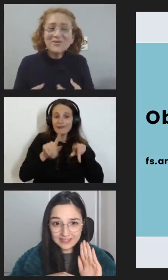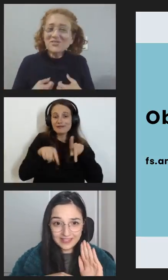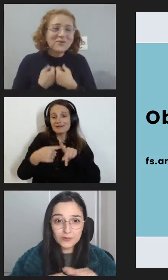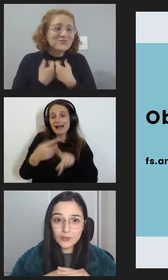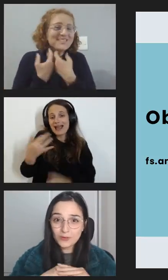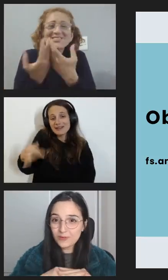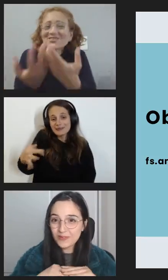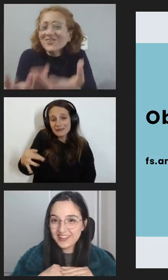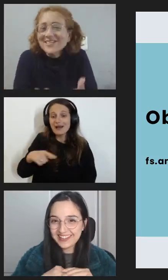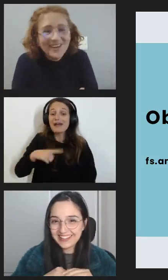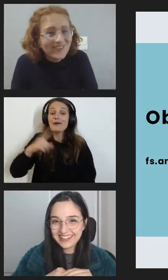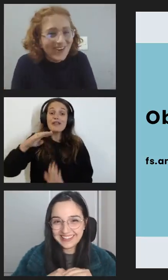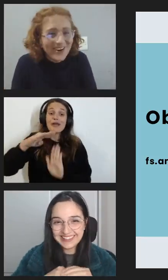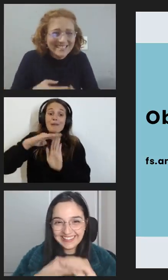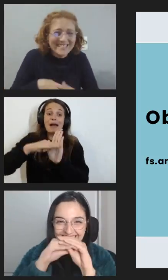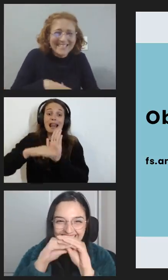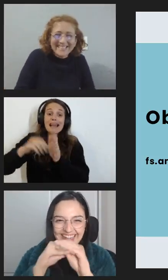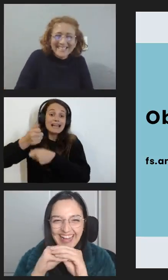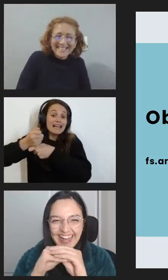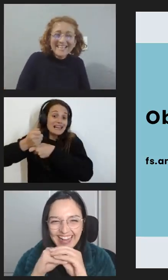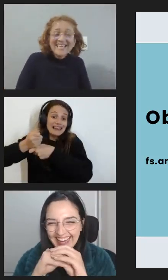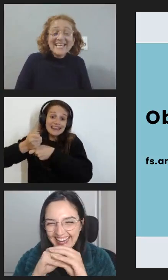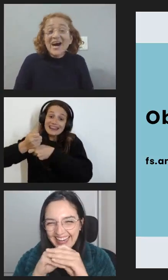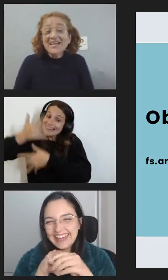de tá? contar as dores é agora.